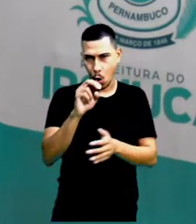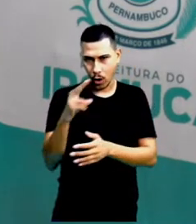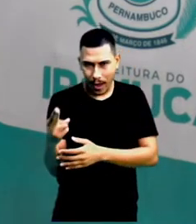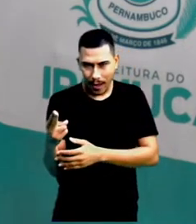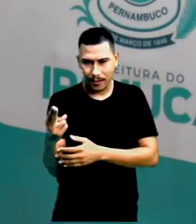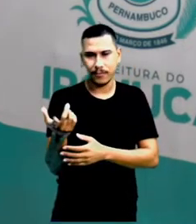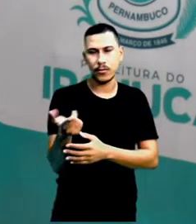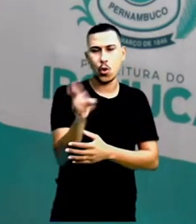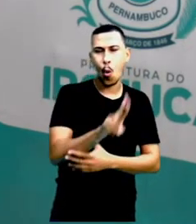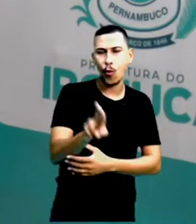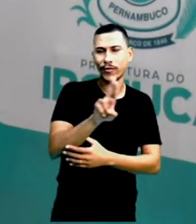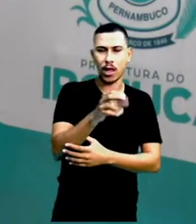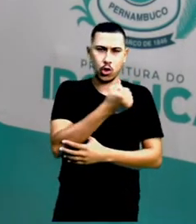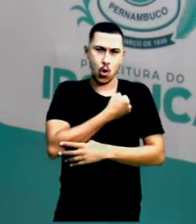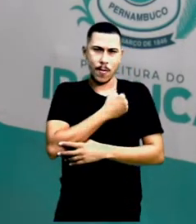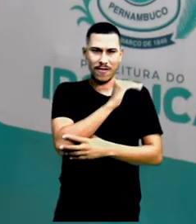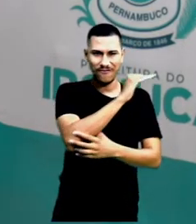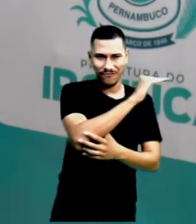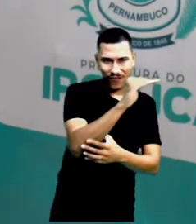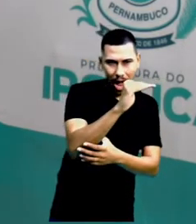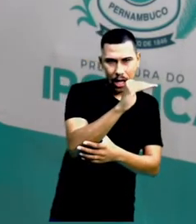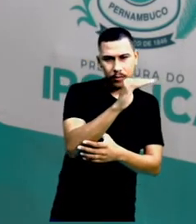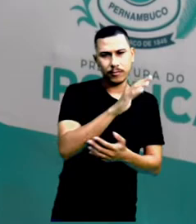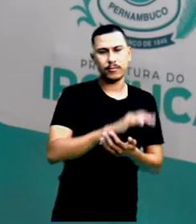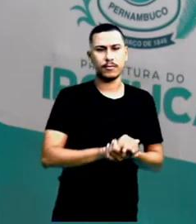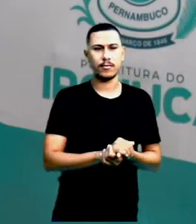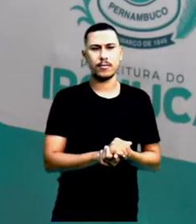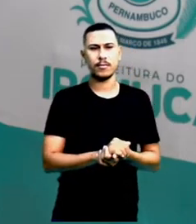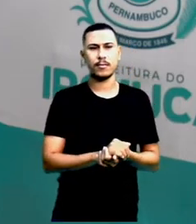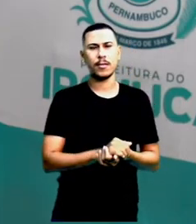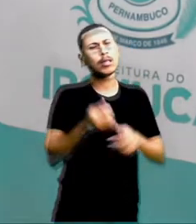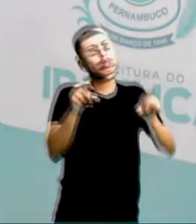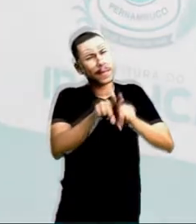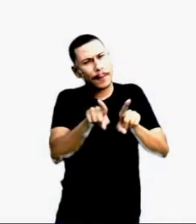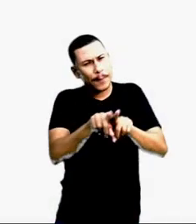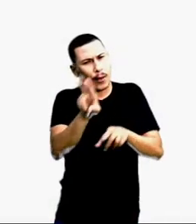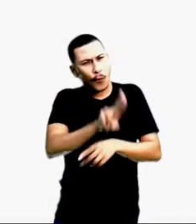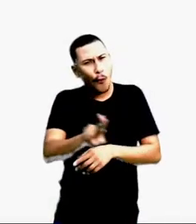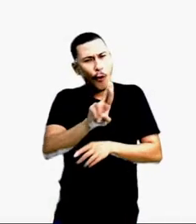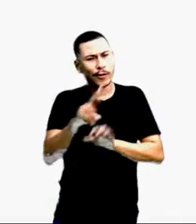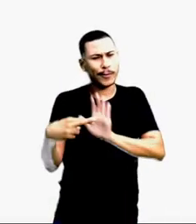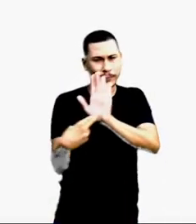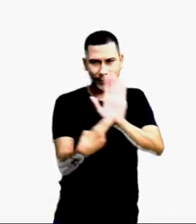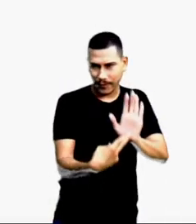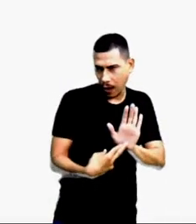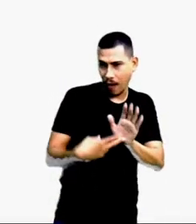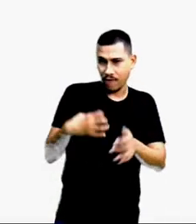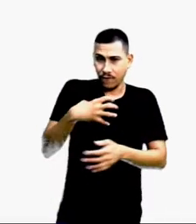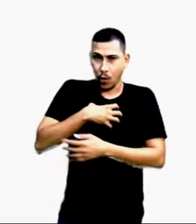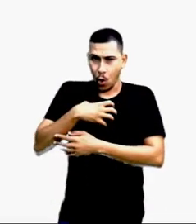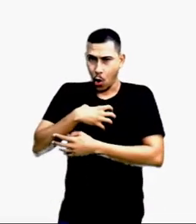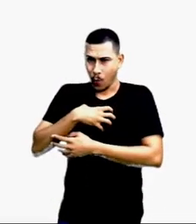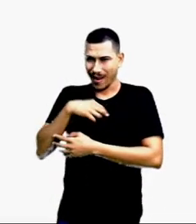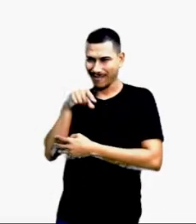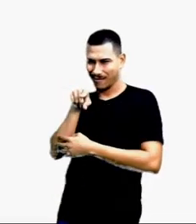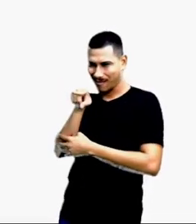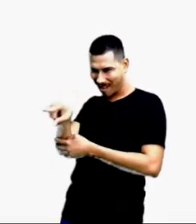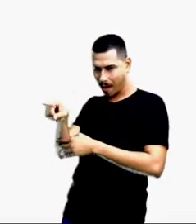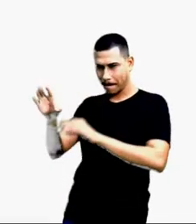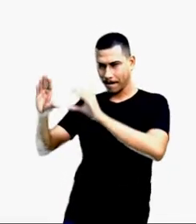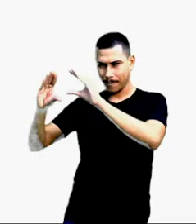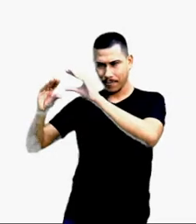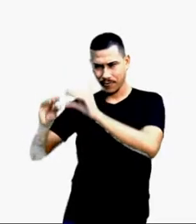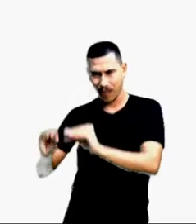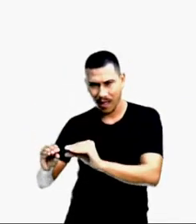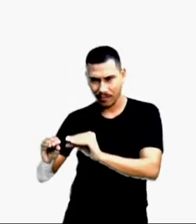tipo a sua bebê como se fossem e também podemos representar de uma forma é do